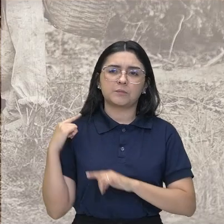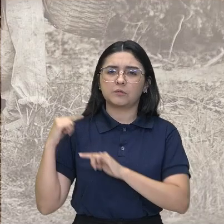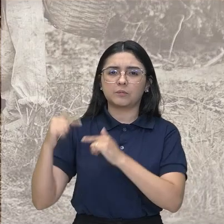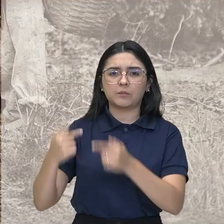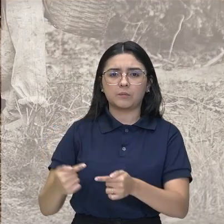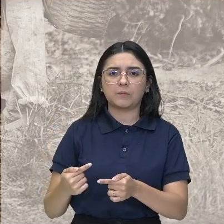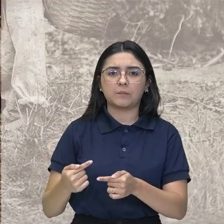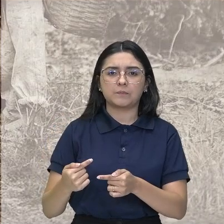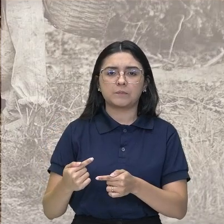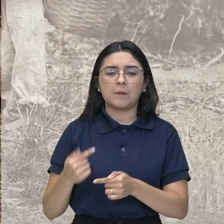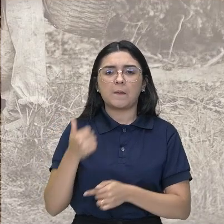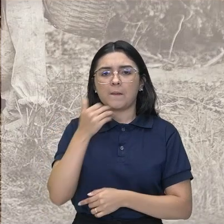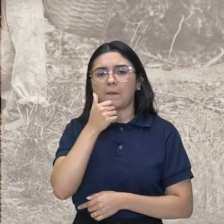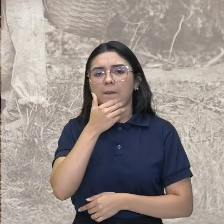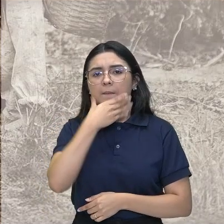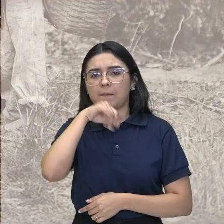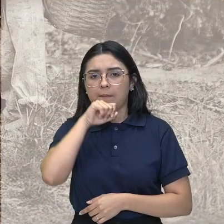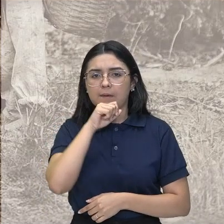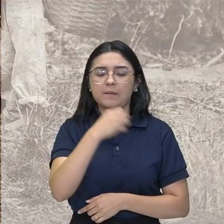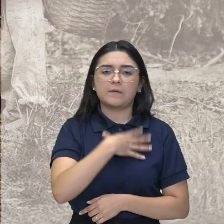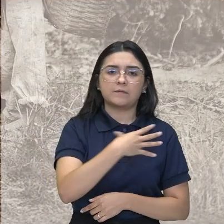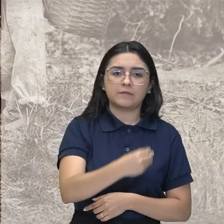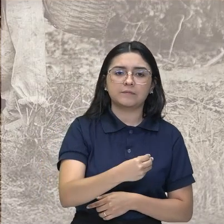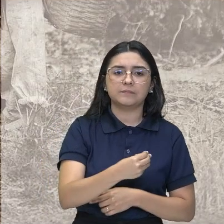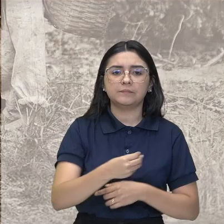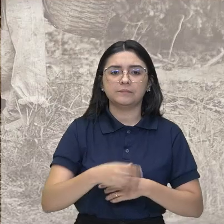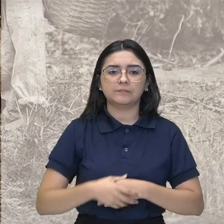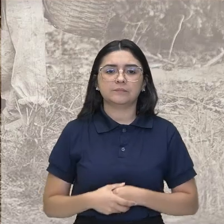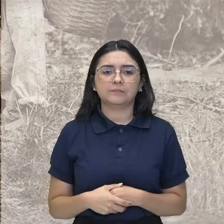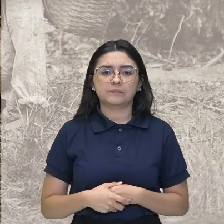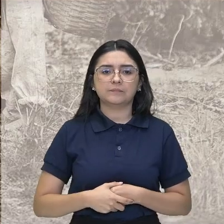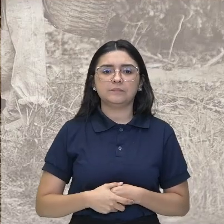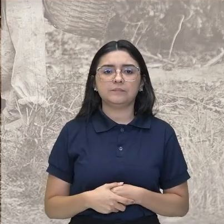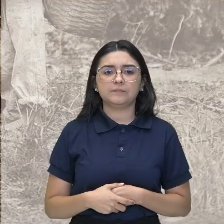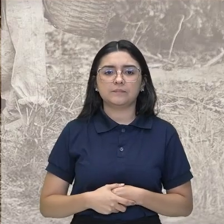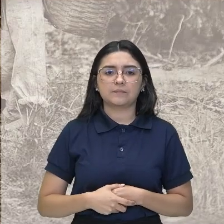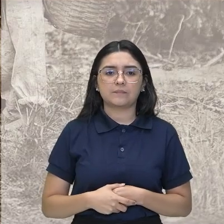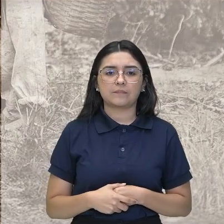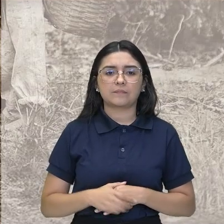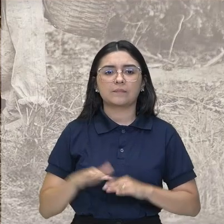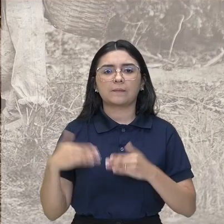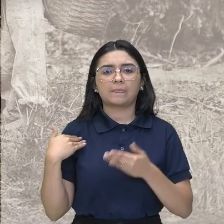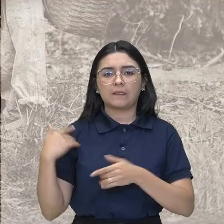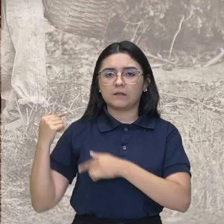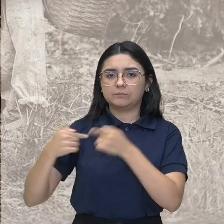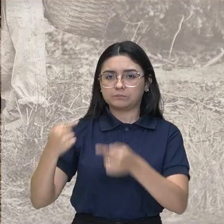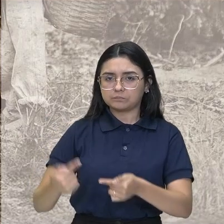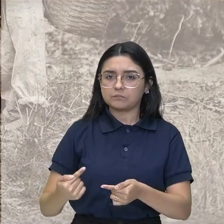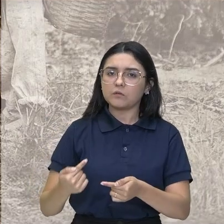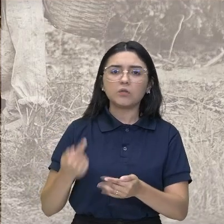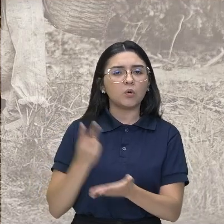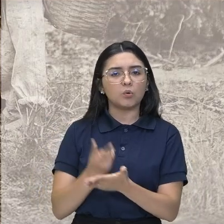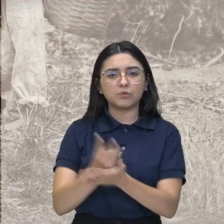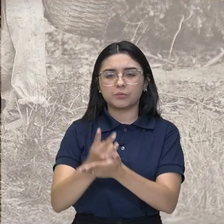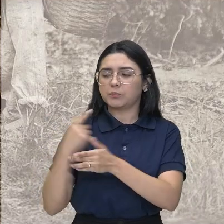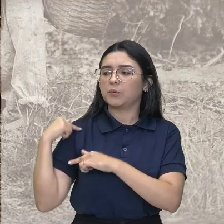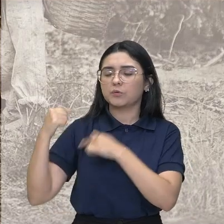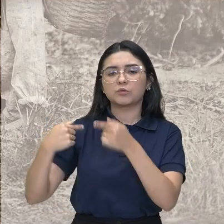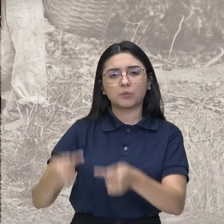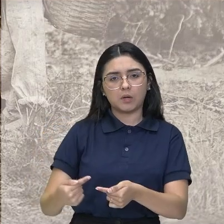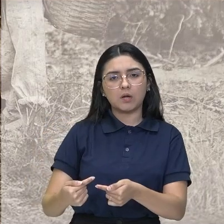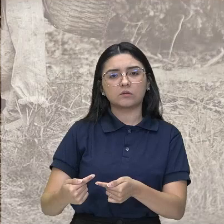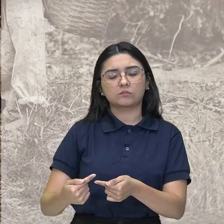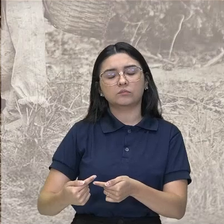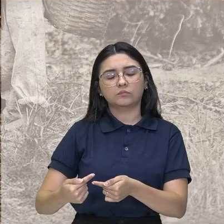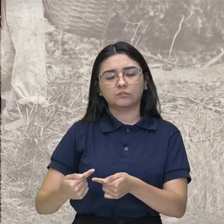E basicamente um coronel era um filho de um coronel, e o filho desse coronel também seria um coronel, quer dizer, esse título